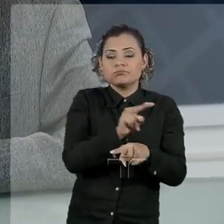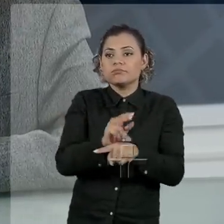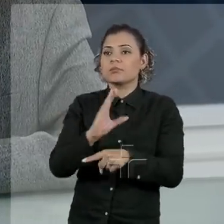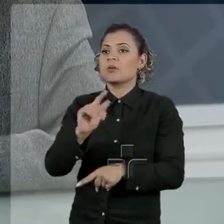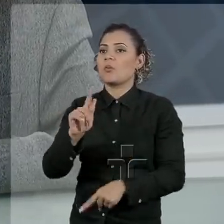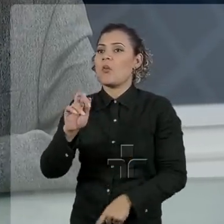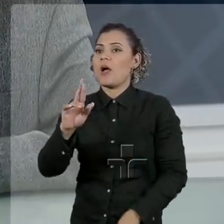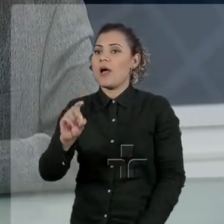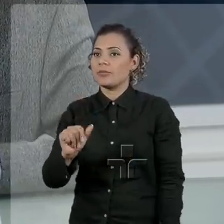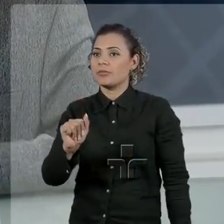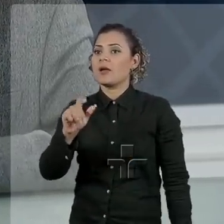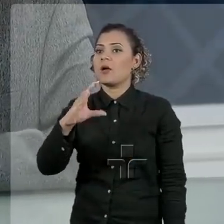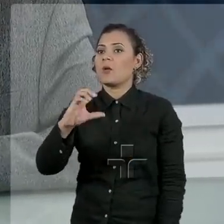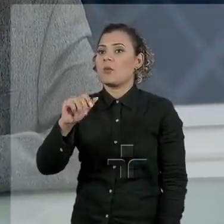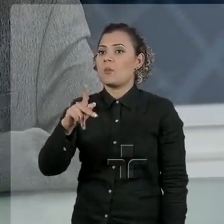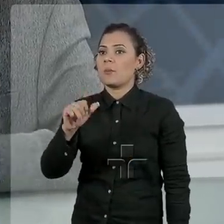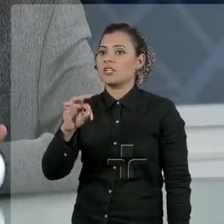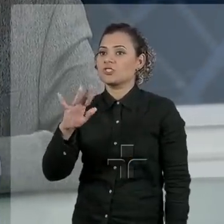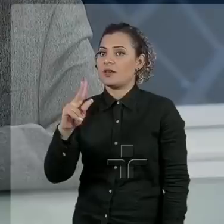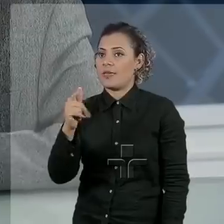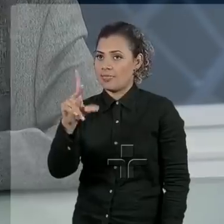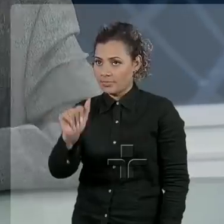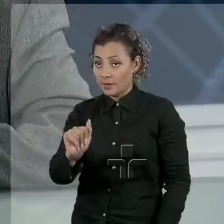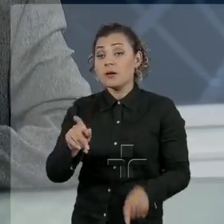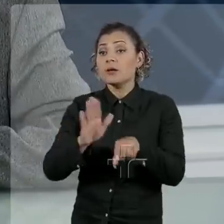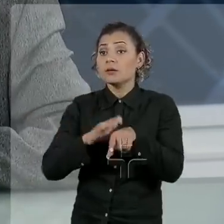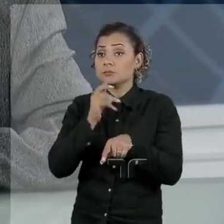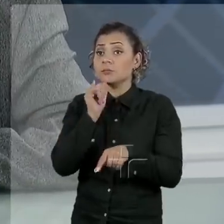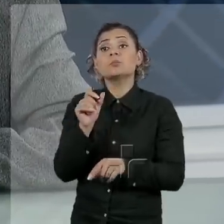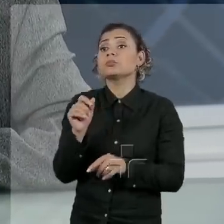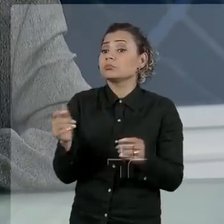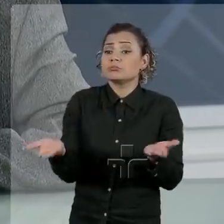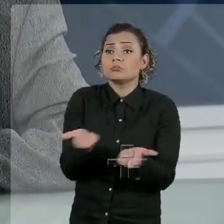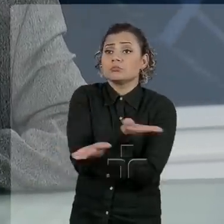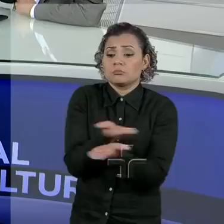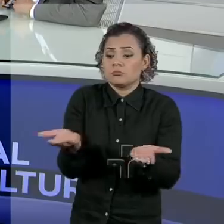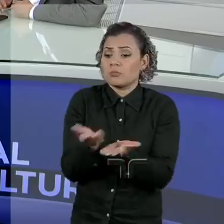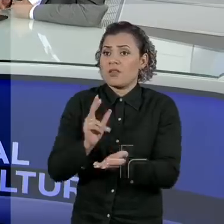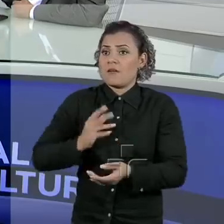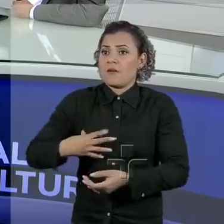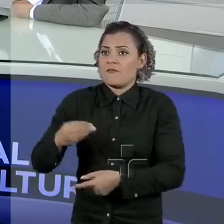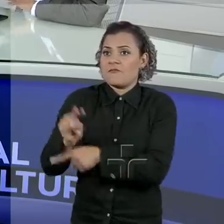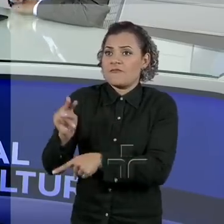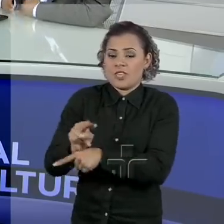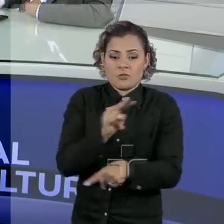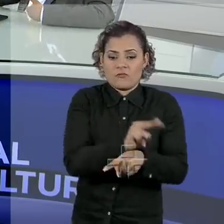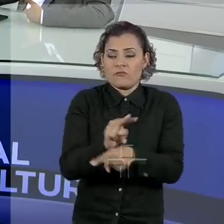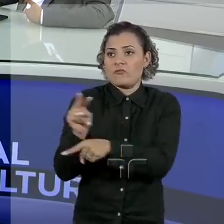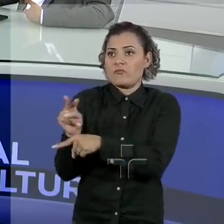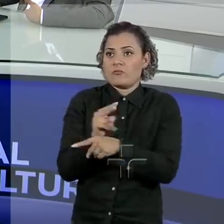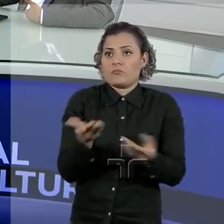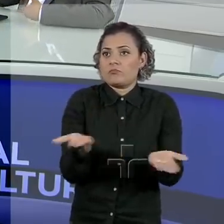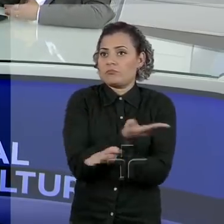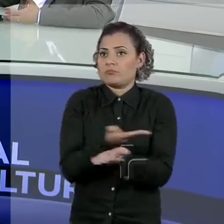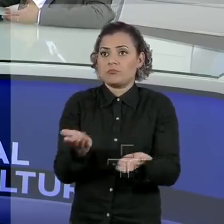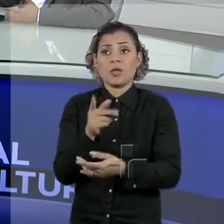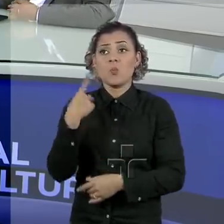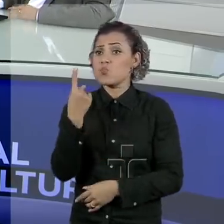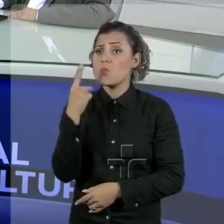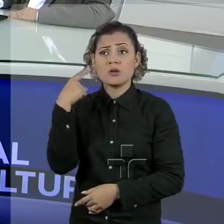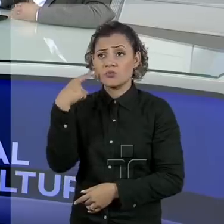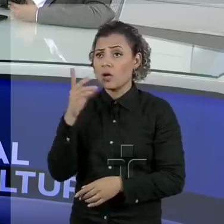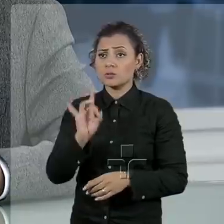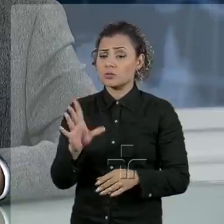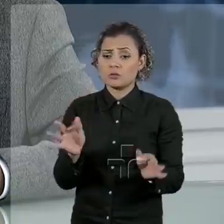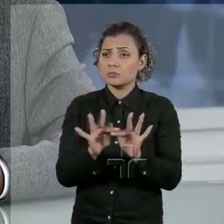entre nós, em que você divide a guarda meio a meio dos filhos quando tem filho, e um advogado só faz a mediação ao invés de